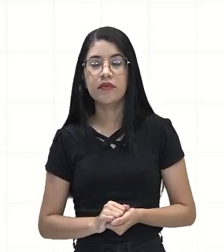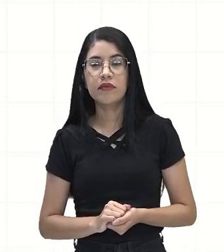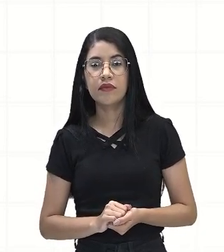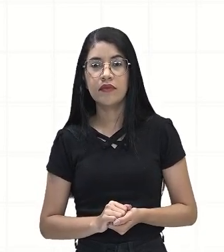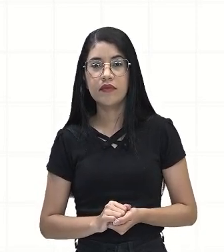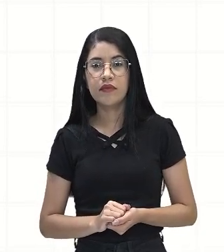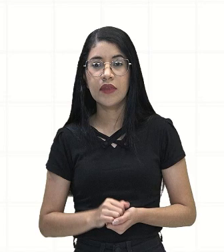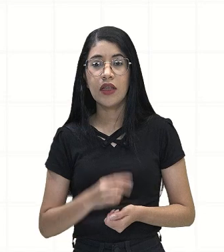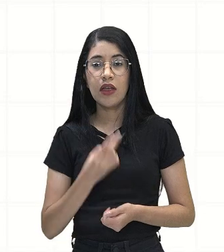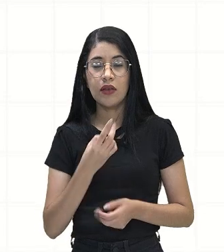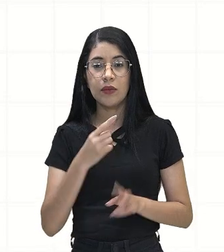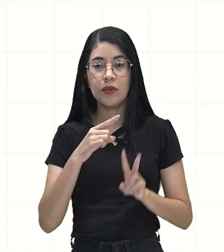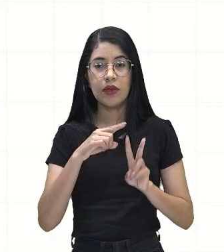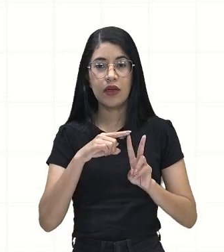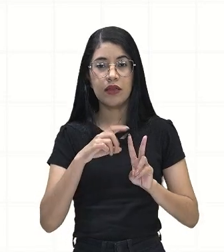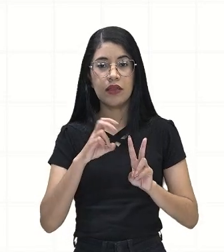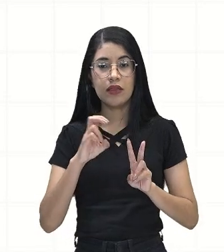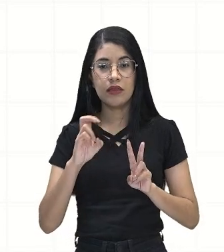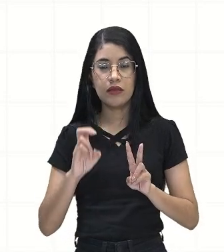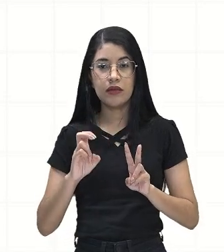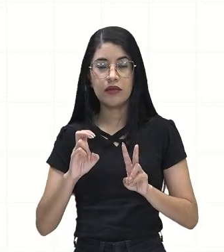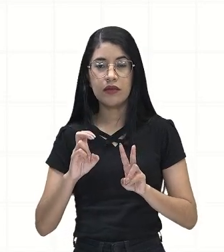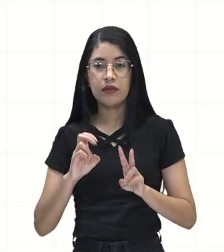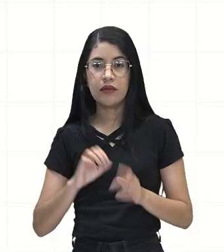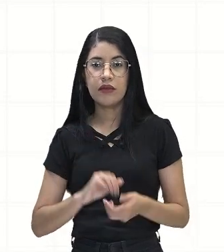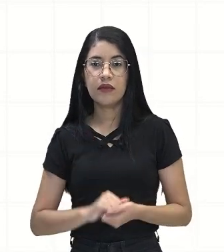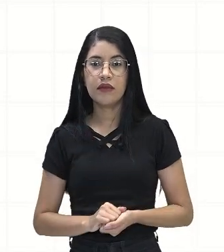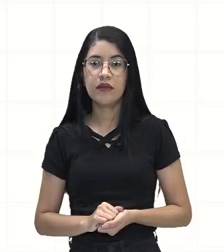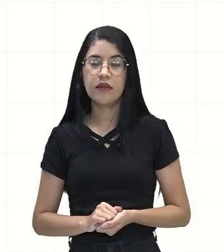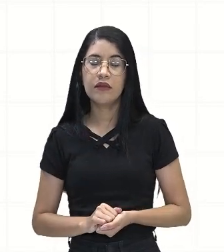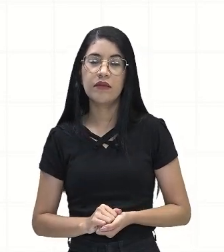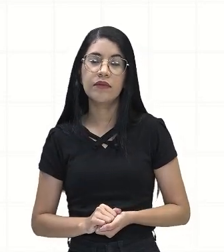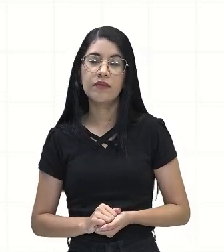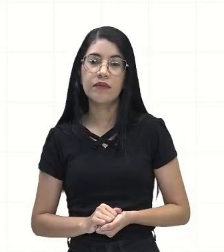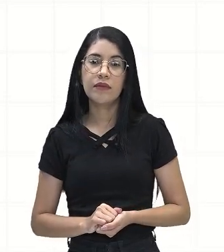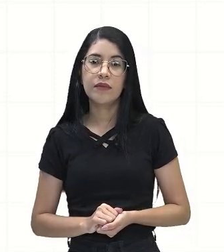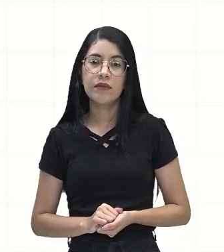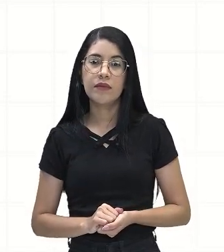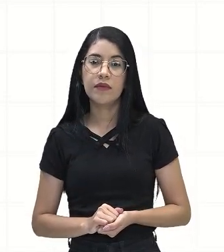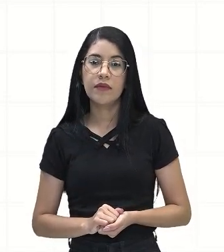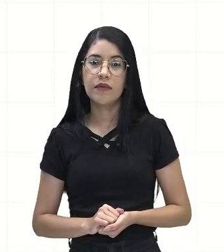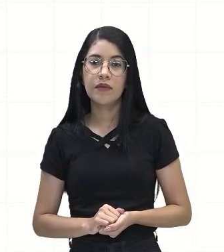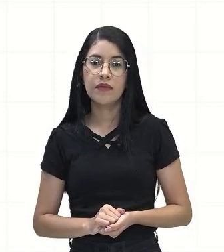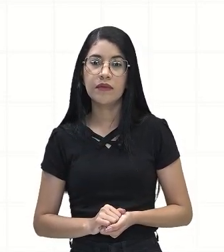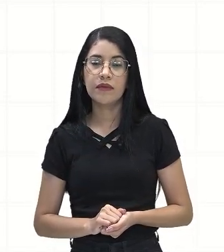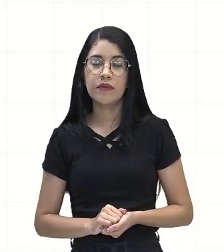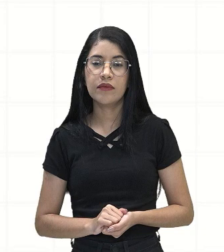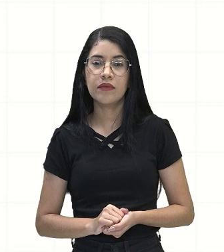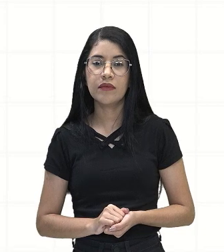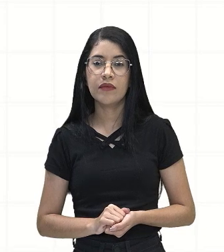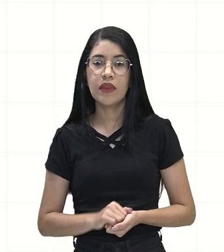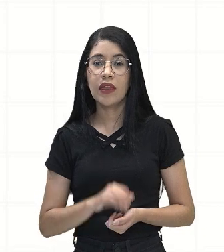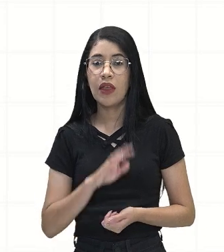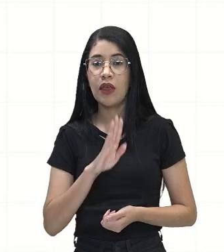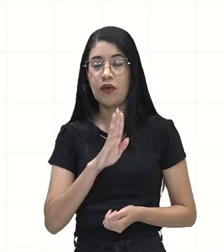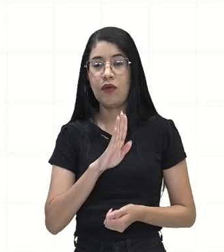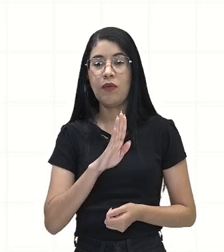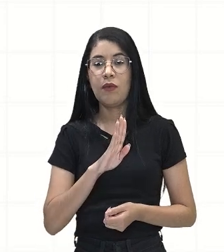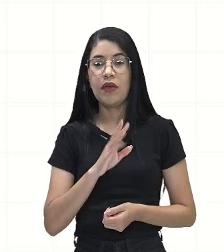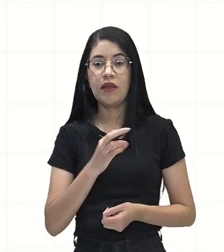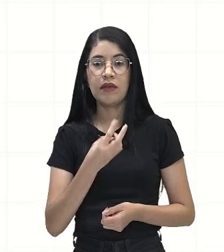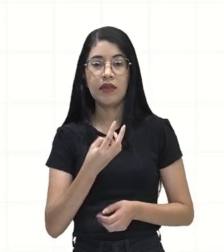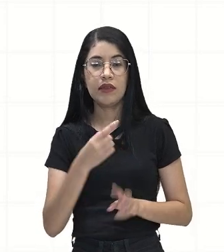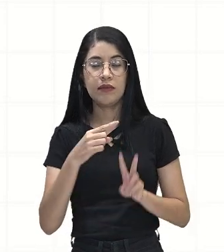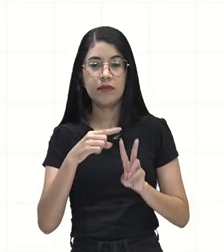2 raiz de 5. E o nosso B, né, que acabamos de determinar, é